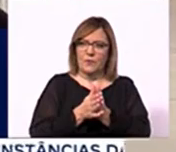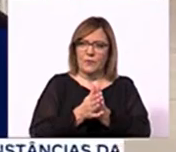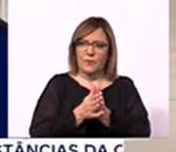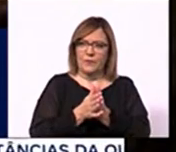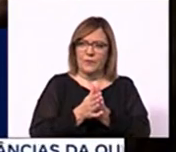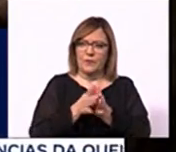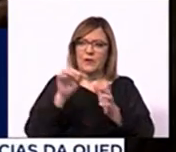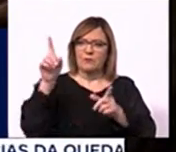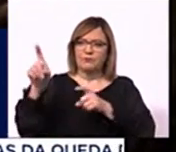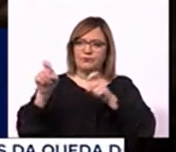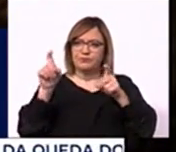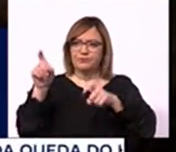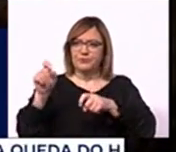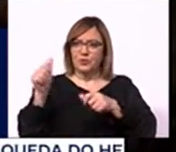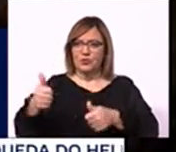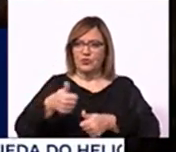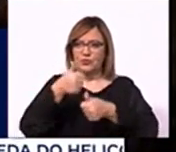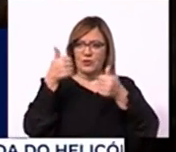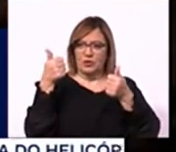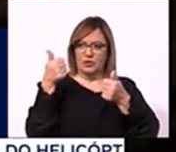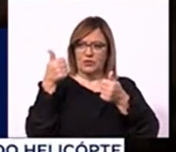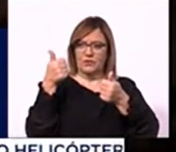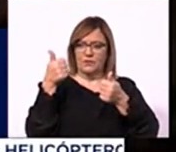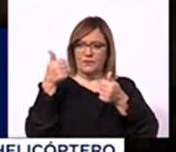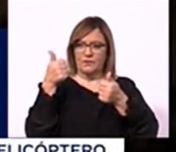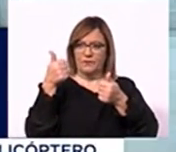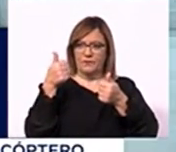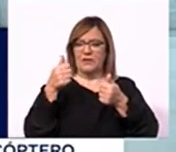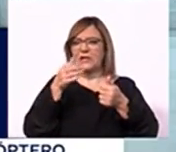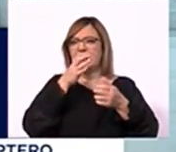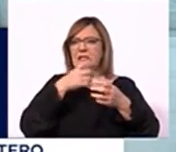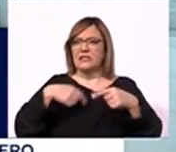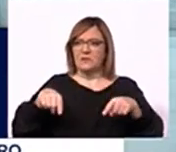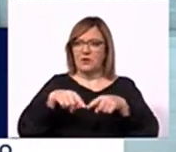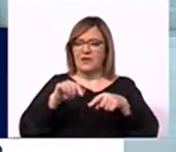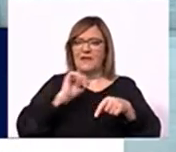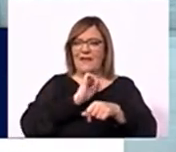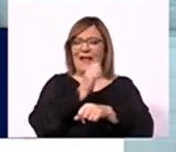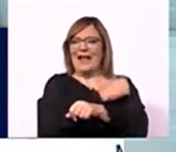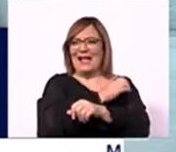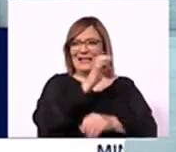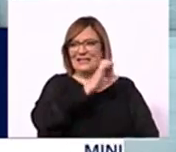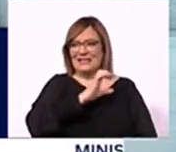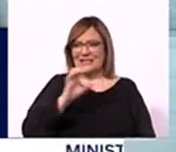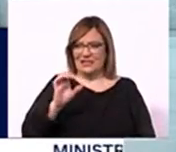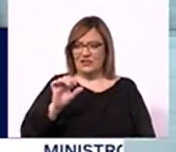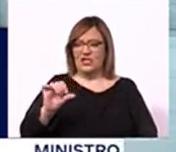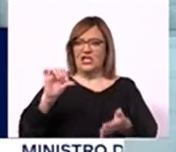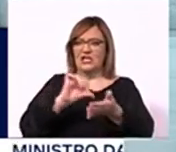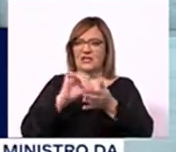e selecionar os melhores. A cerimónia, em parceria entre a Casa das Ciências e o